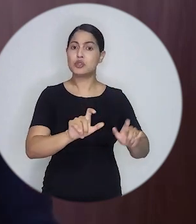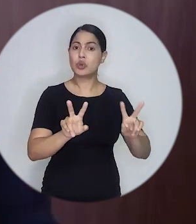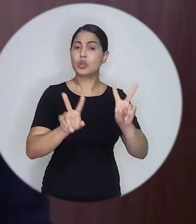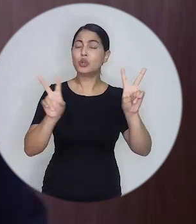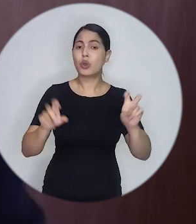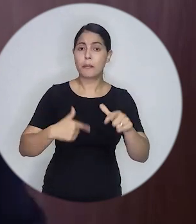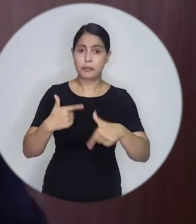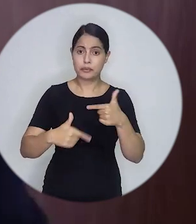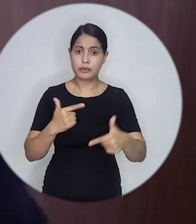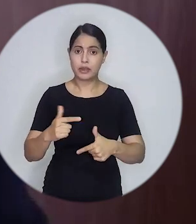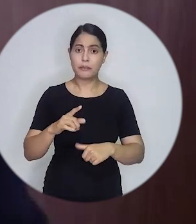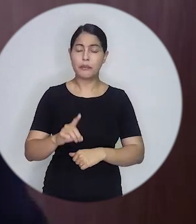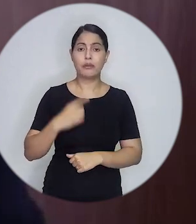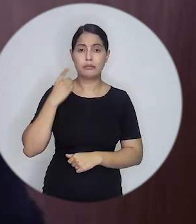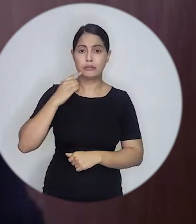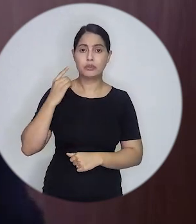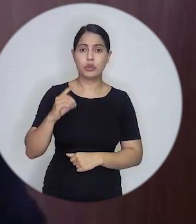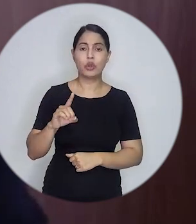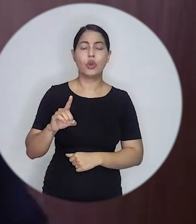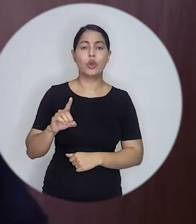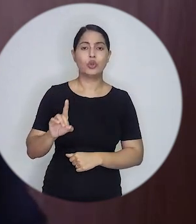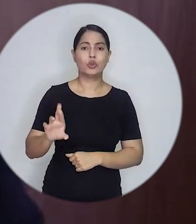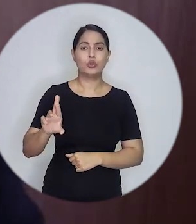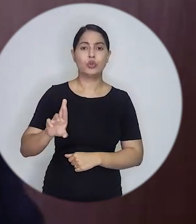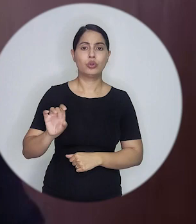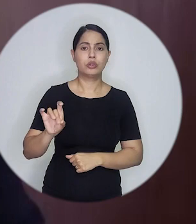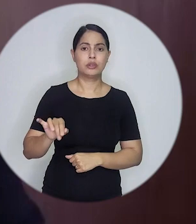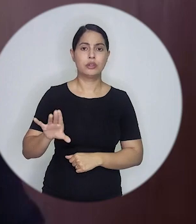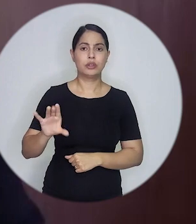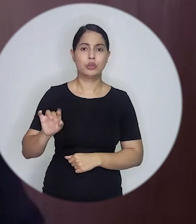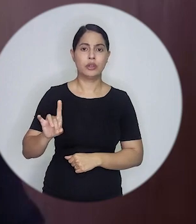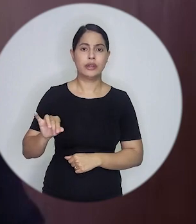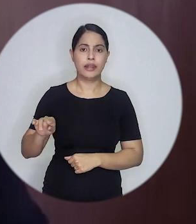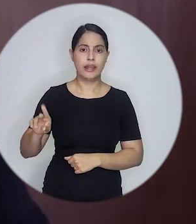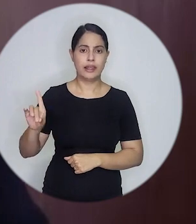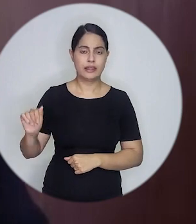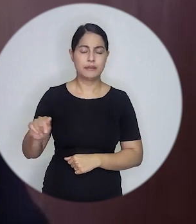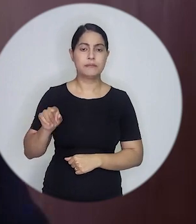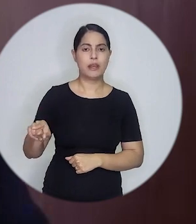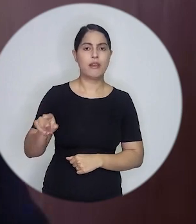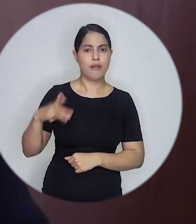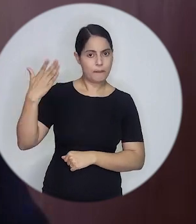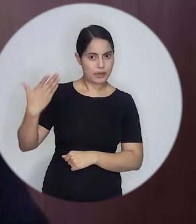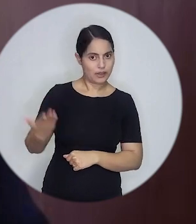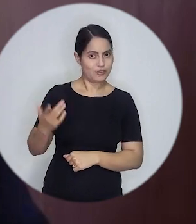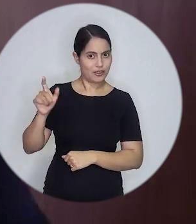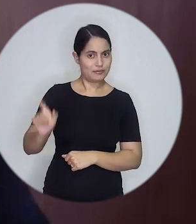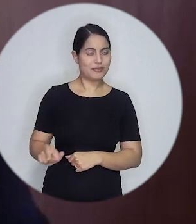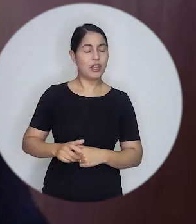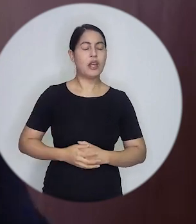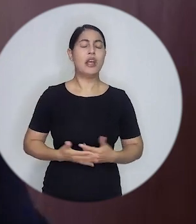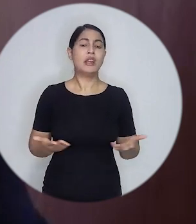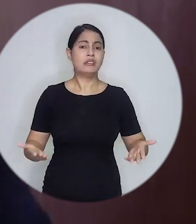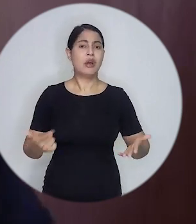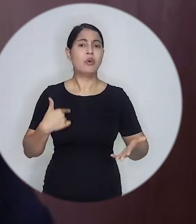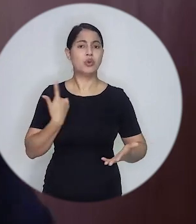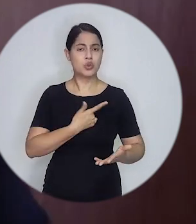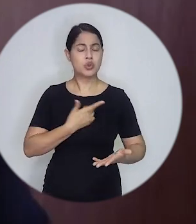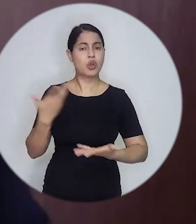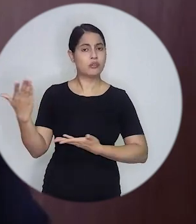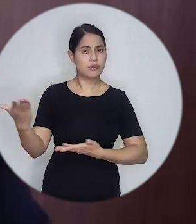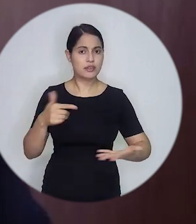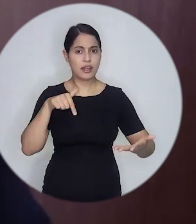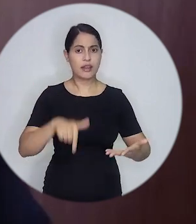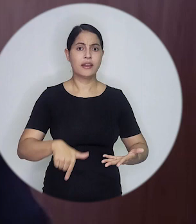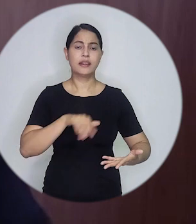através do trabalho do Dr. Danilo Doneda, que é o nosso homenageado e do qual eu recebi